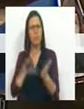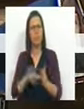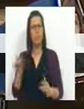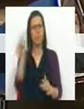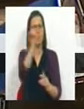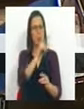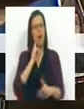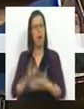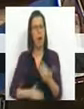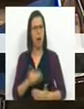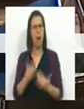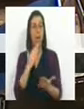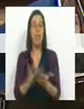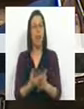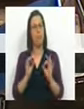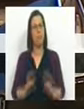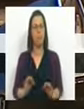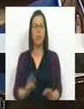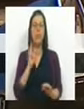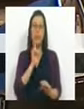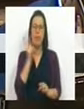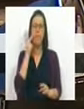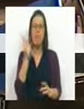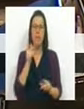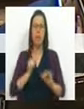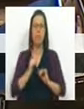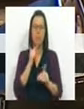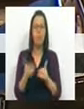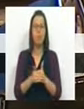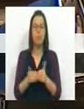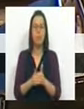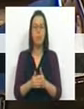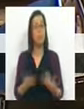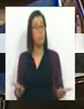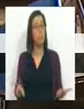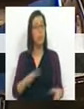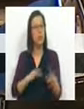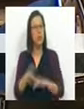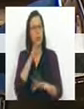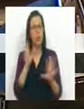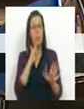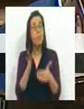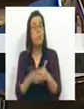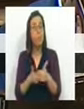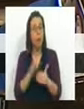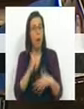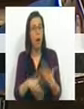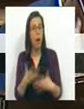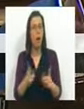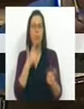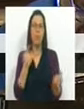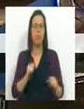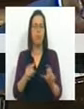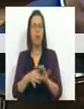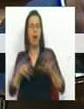que contribuem decisivamente na vida dos nossos idosos. Sim, senhores deputados, o envelhecimento ativo não se